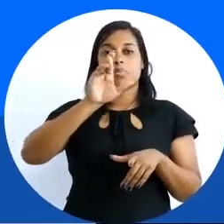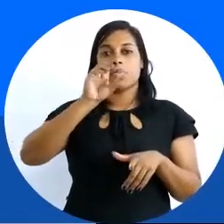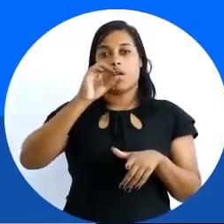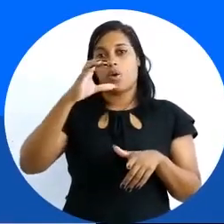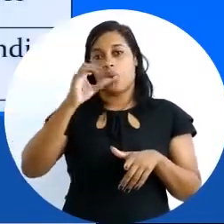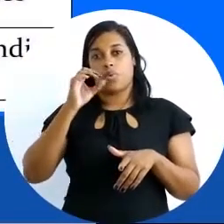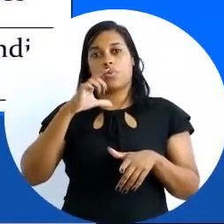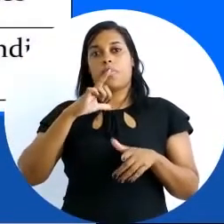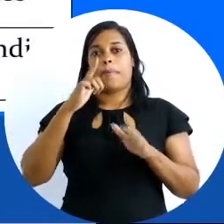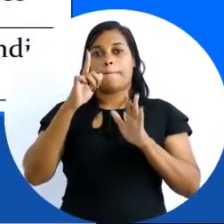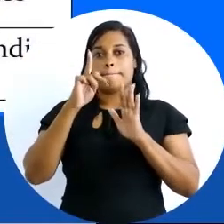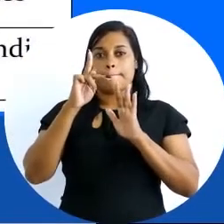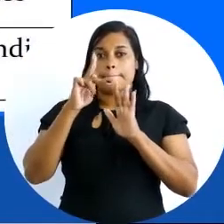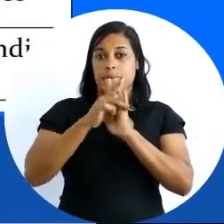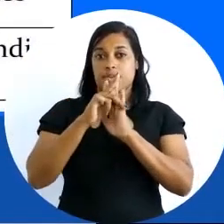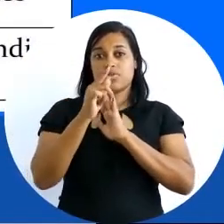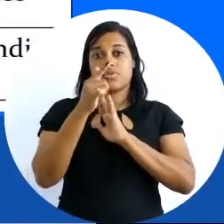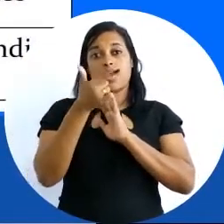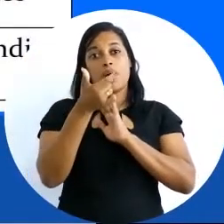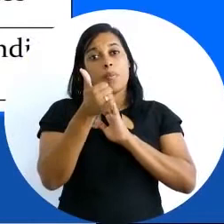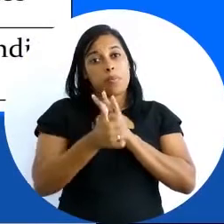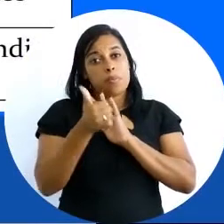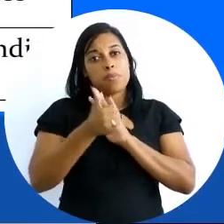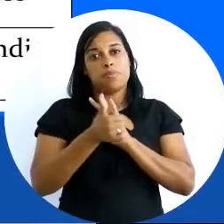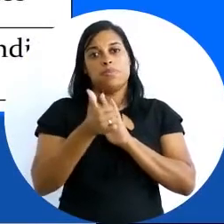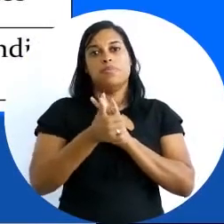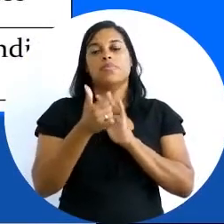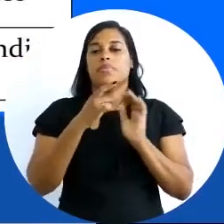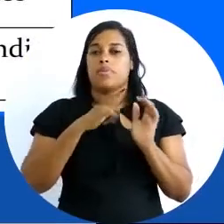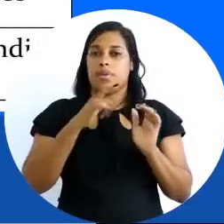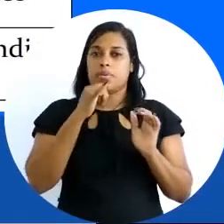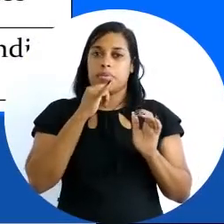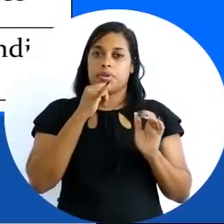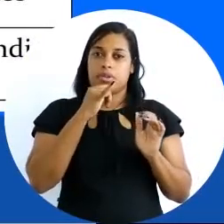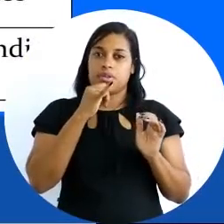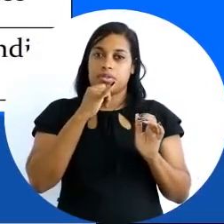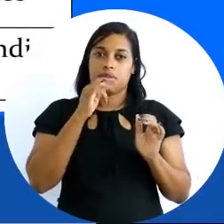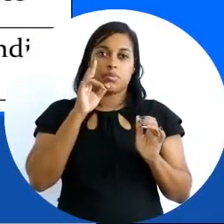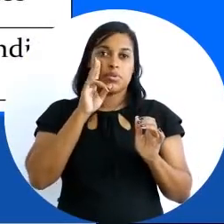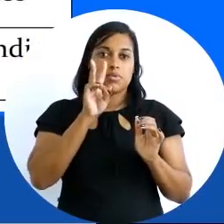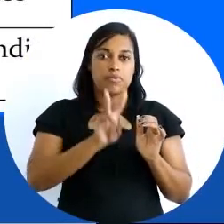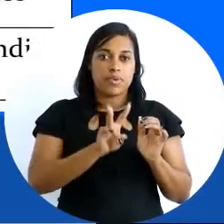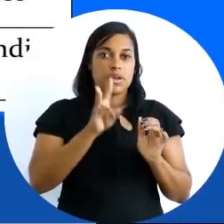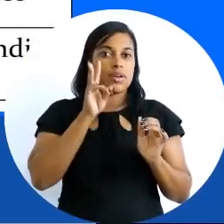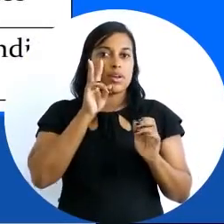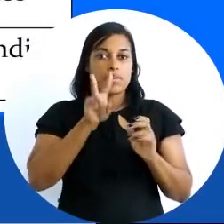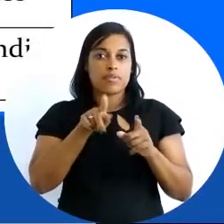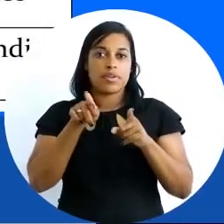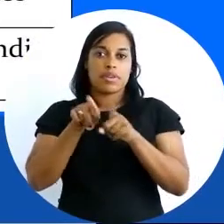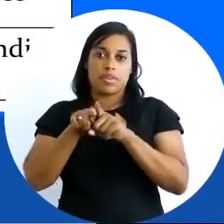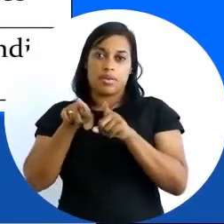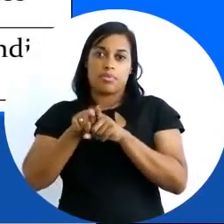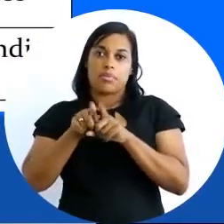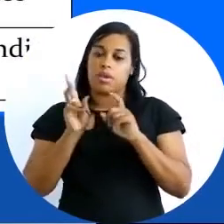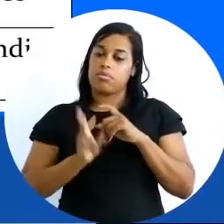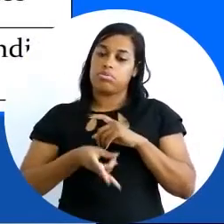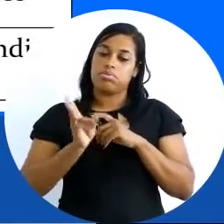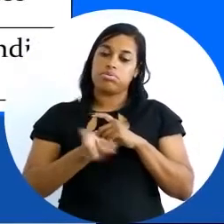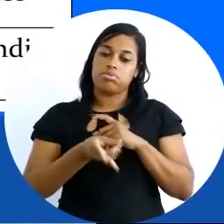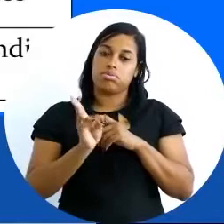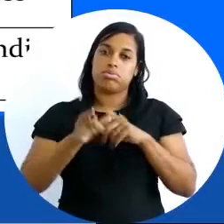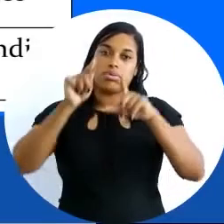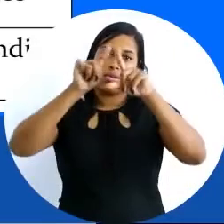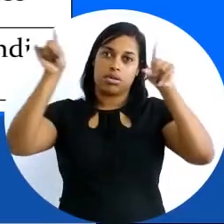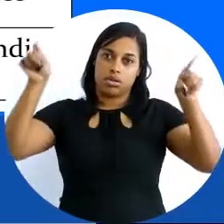por exemplo. Então tem aqui também os casos para a remissiva ver e ver também, que a gente vai acompanhar na